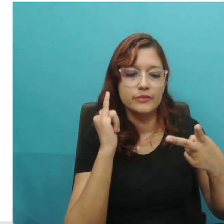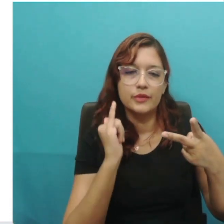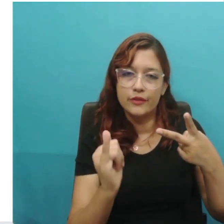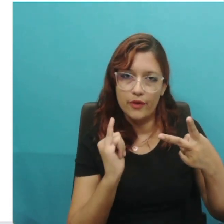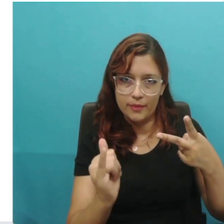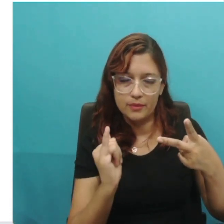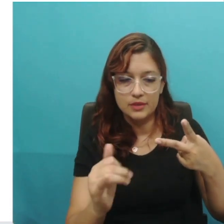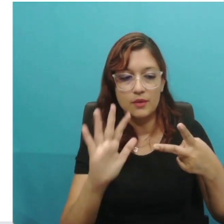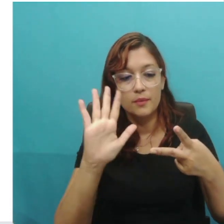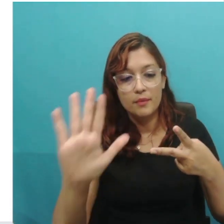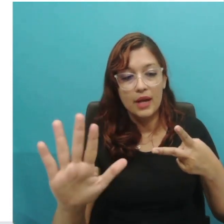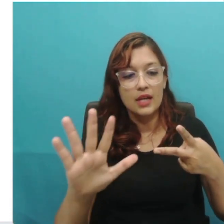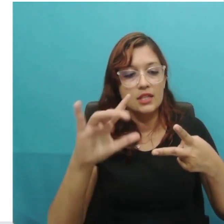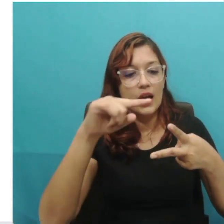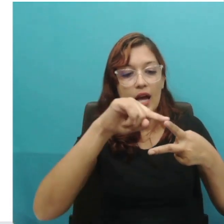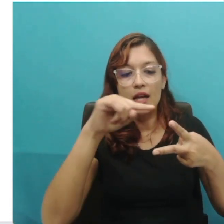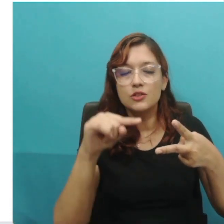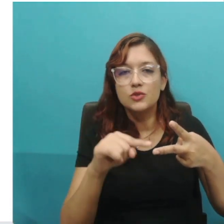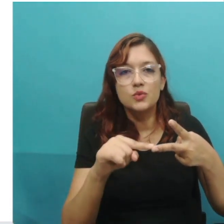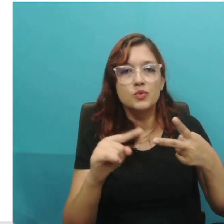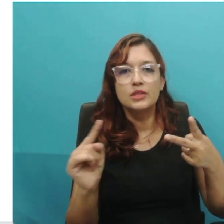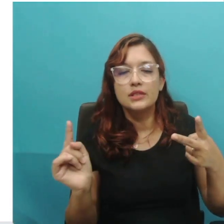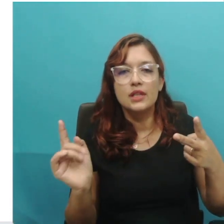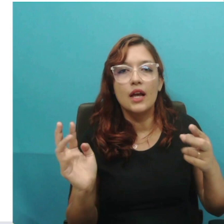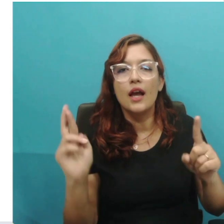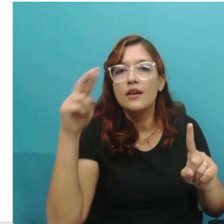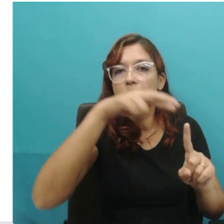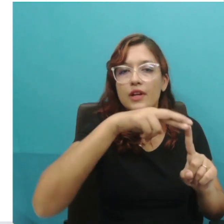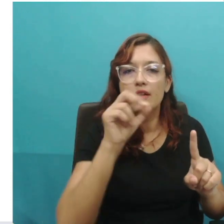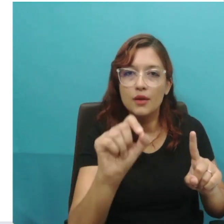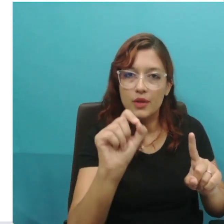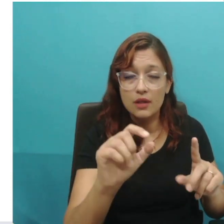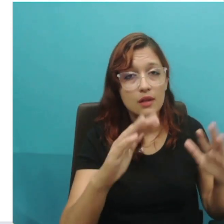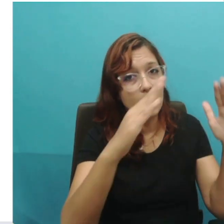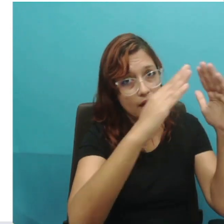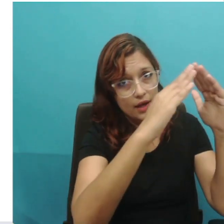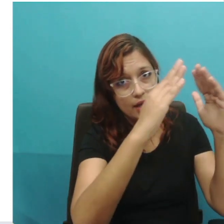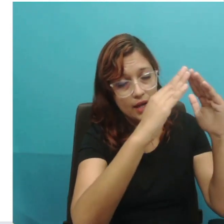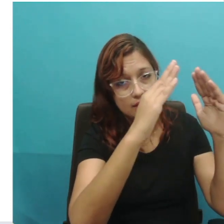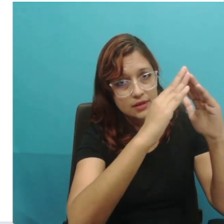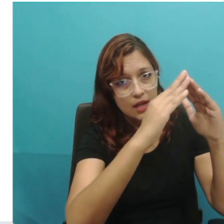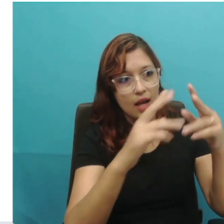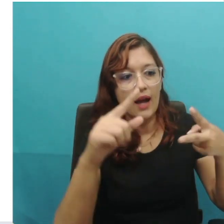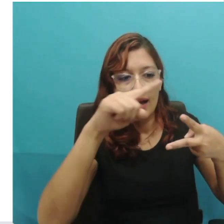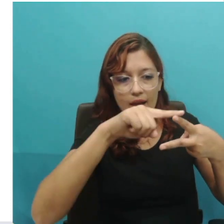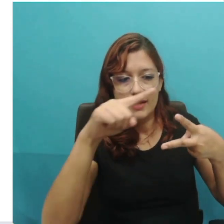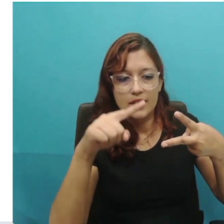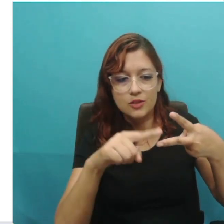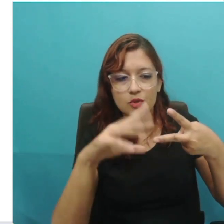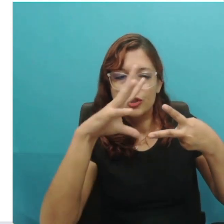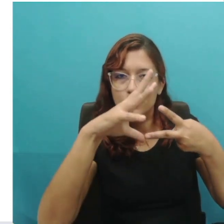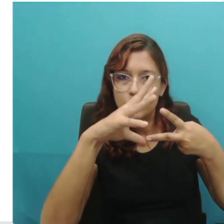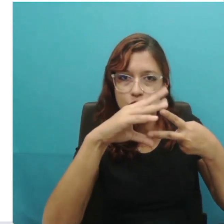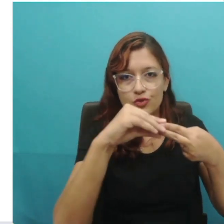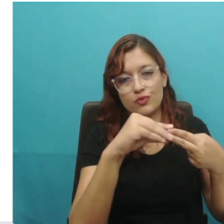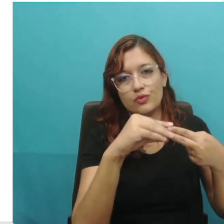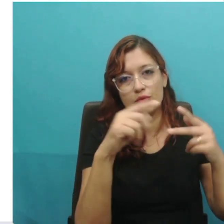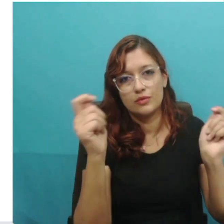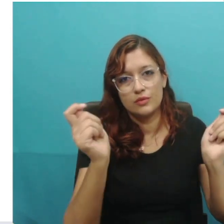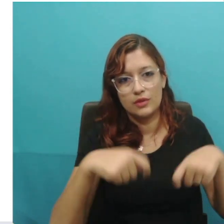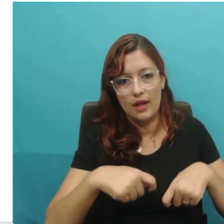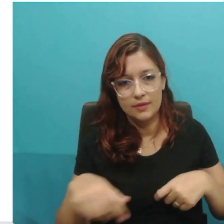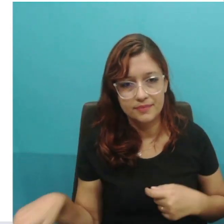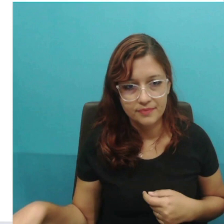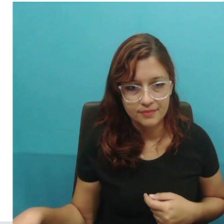Então, veja, tem duas informações. Mas as duas informações se referem à casa.